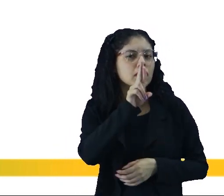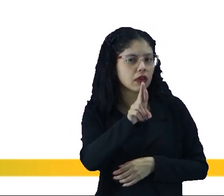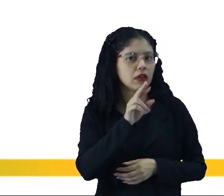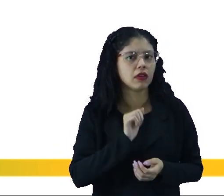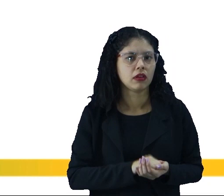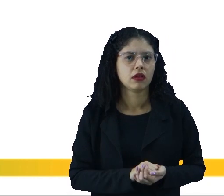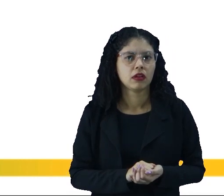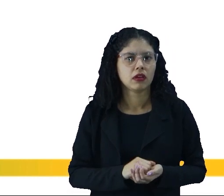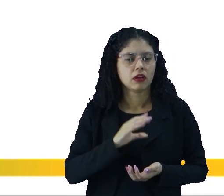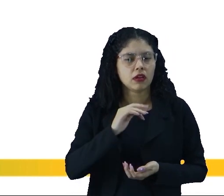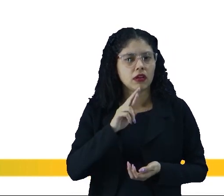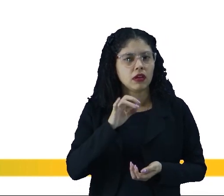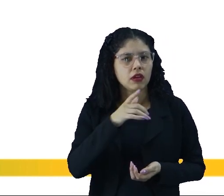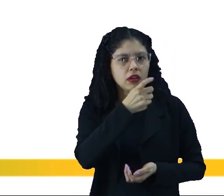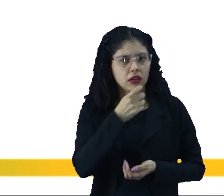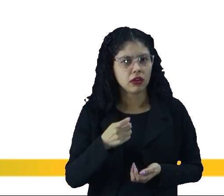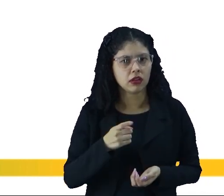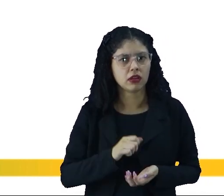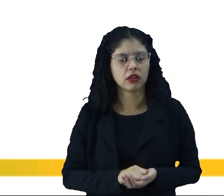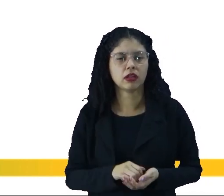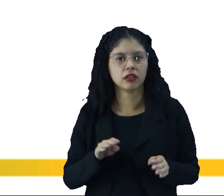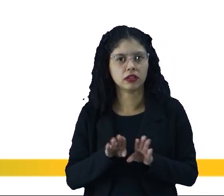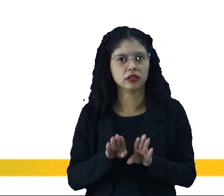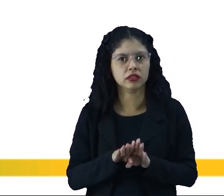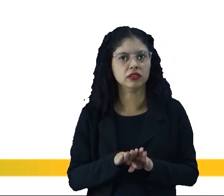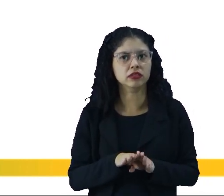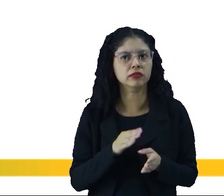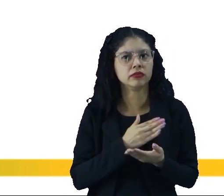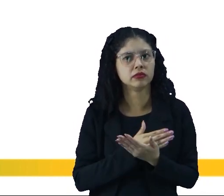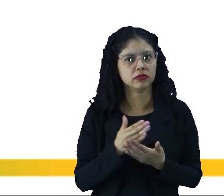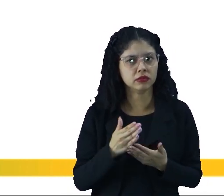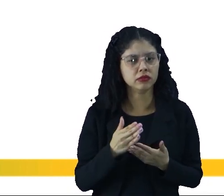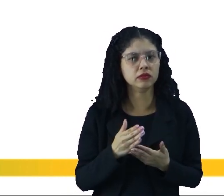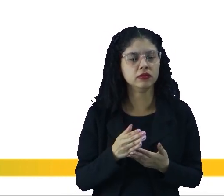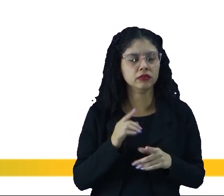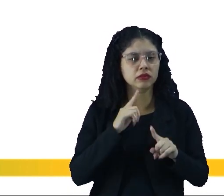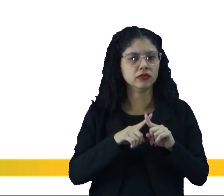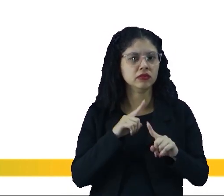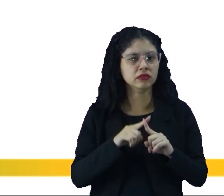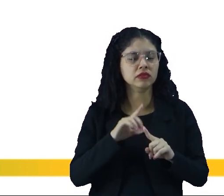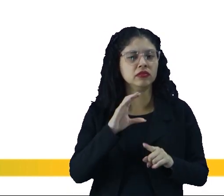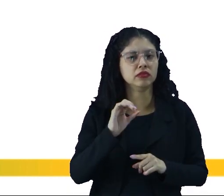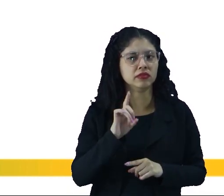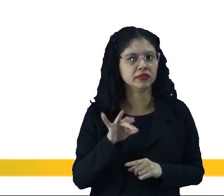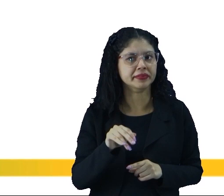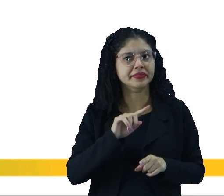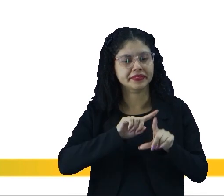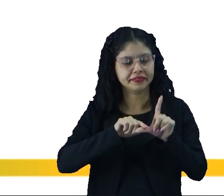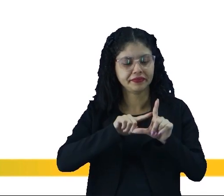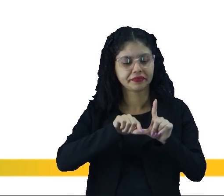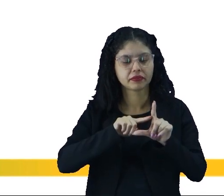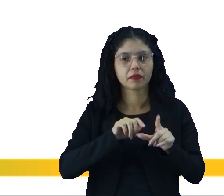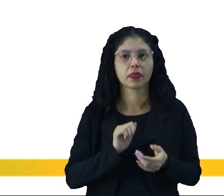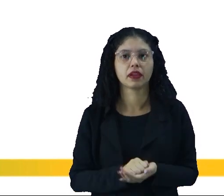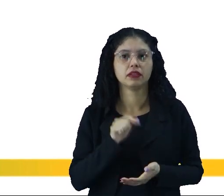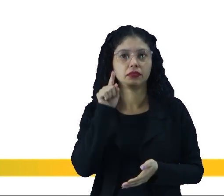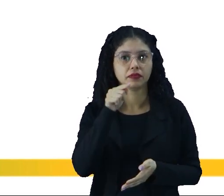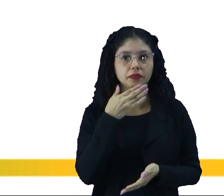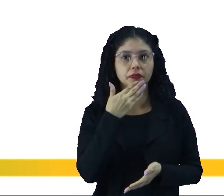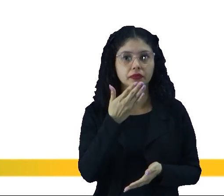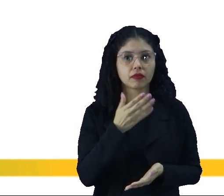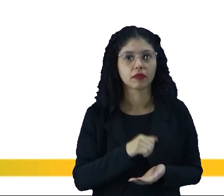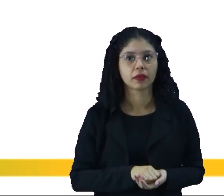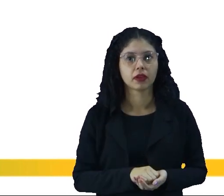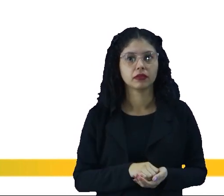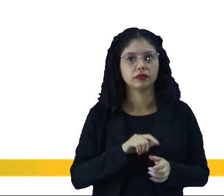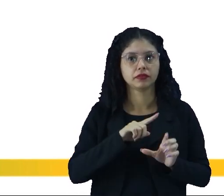calcula, né, a componente no eixo x? É velocidade inicial vezes cosseno do ângulo, certo? E a questão deu um